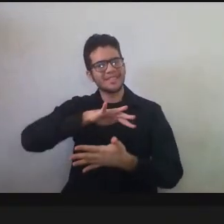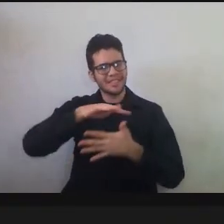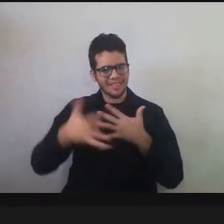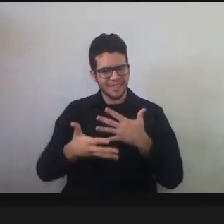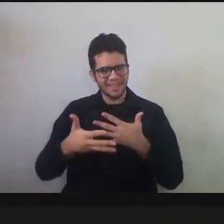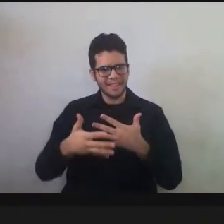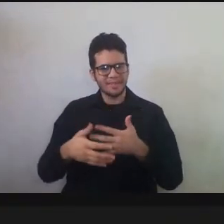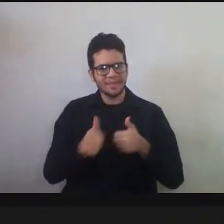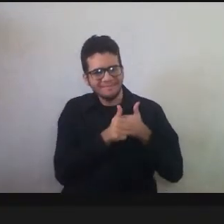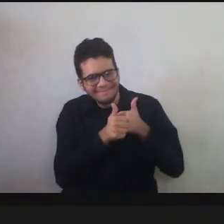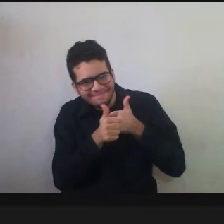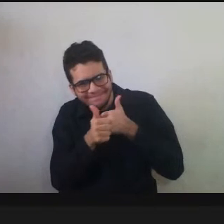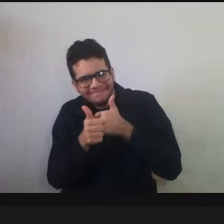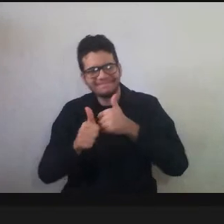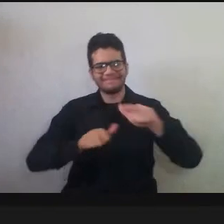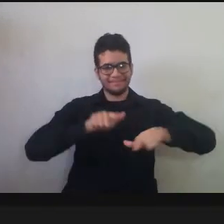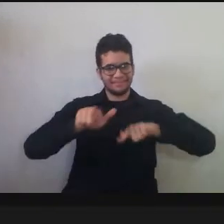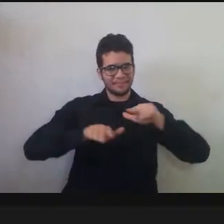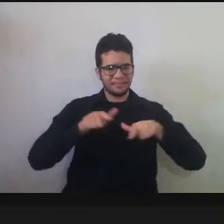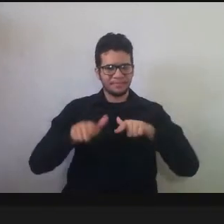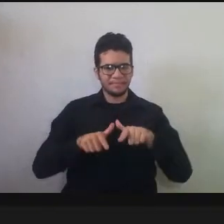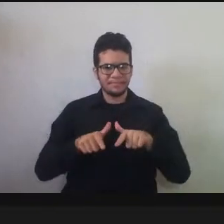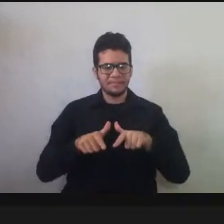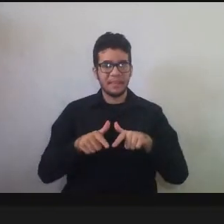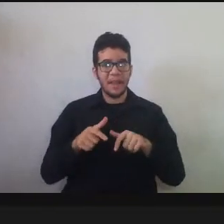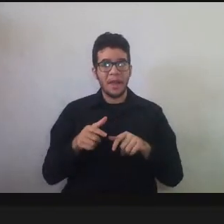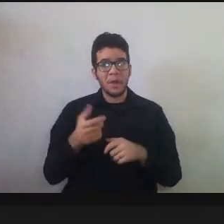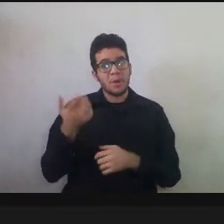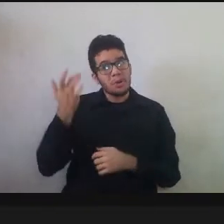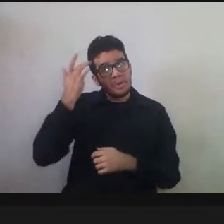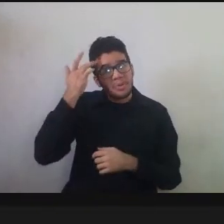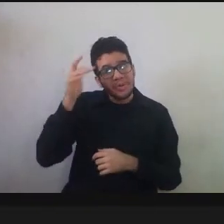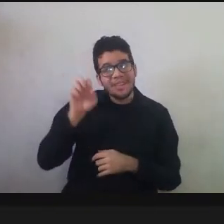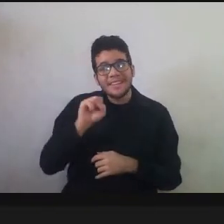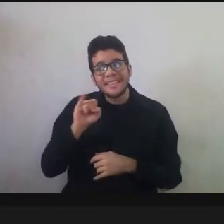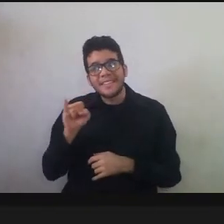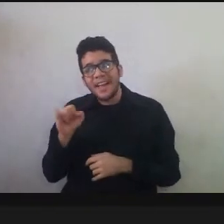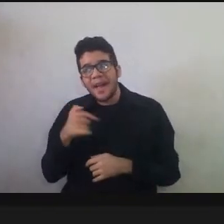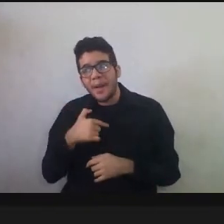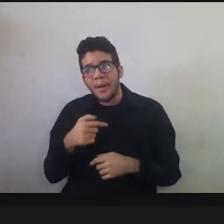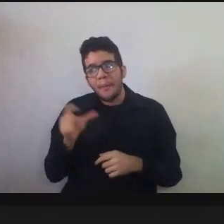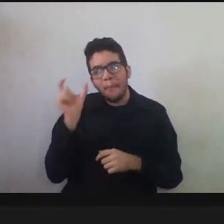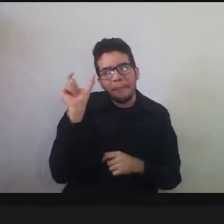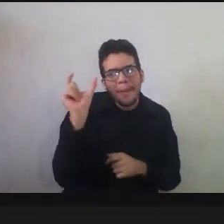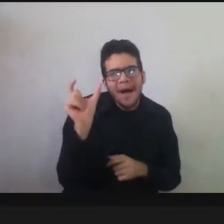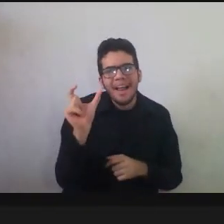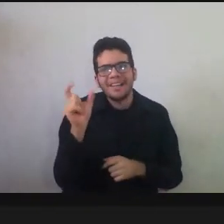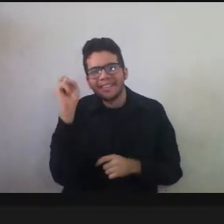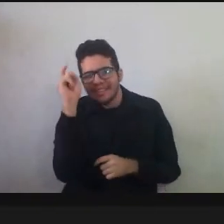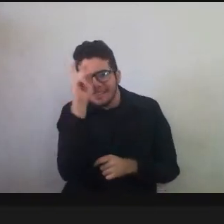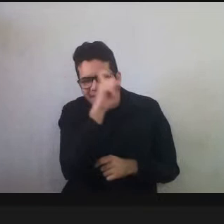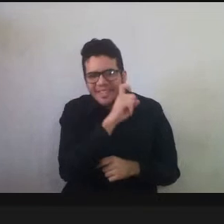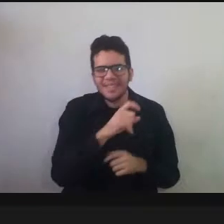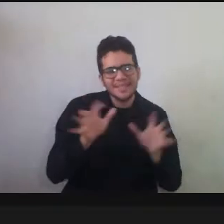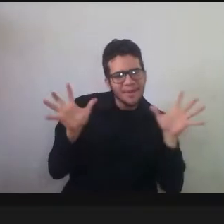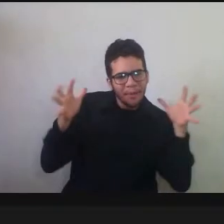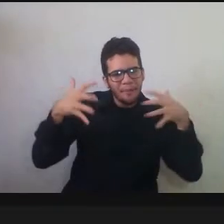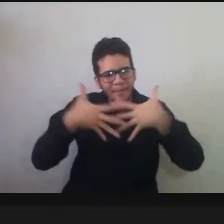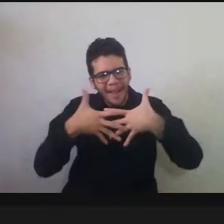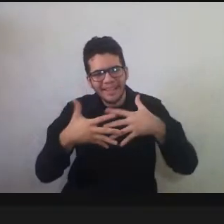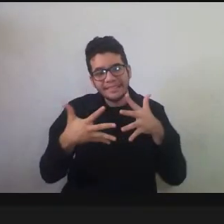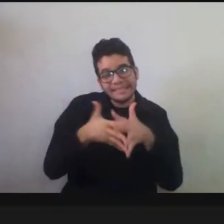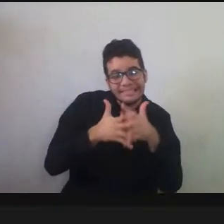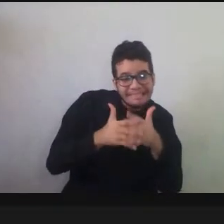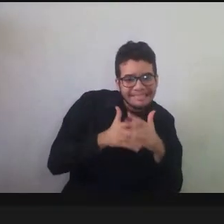todo esse meu trabalho espero que eu não tenha dificultado muito a vida de vocês com algum termo mais complicado obrigado e